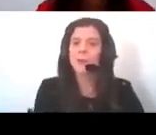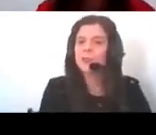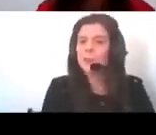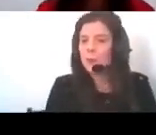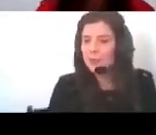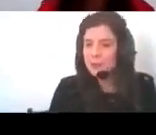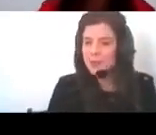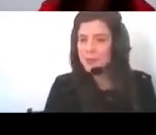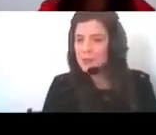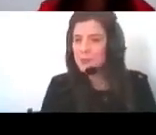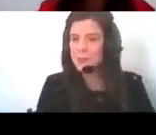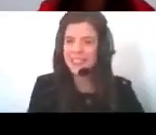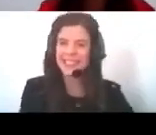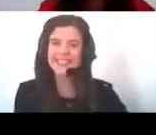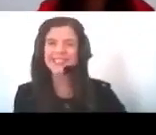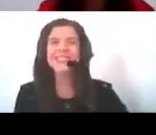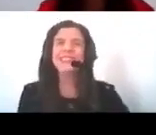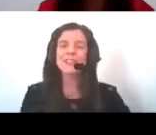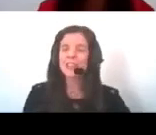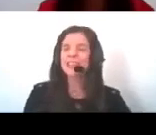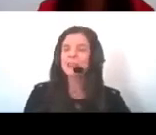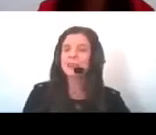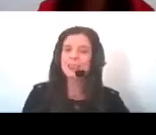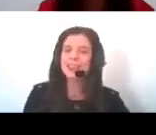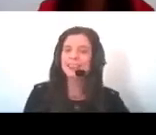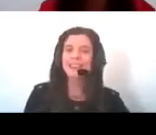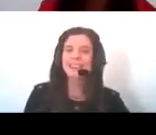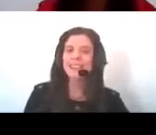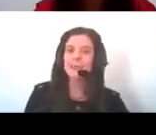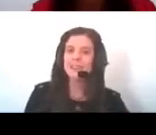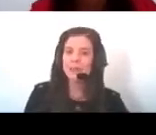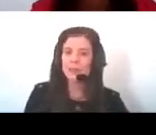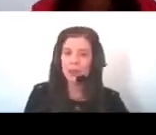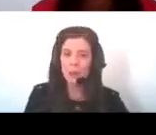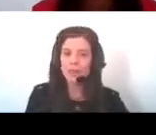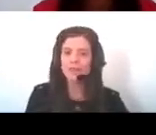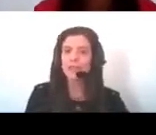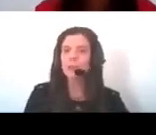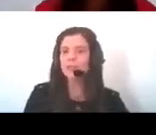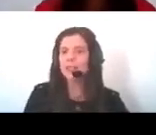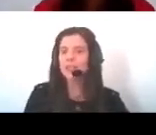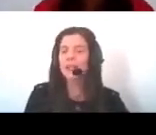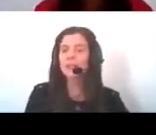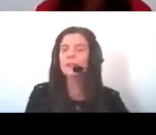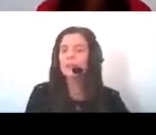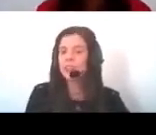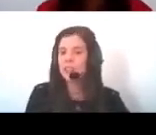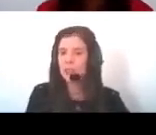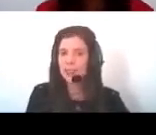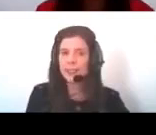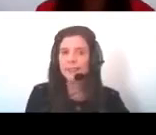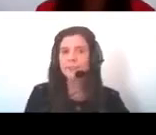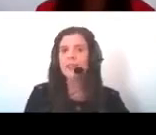Bom, vou dar um fôlego aí para a Simone um pouquinho. E eu vou falar então para vocês da Secretaria Municipal de Obras, que tem como secretário o